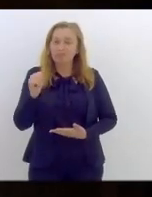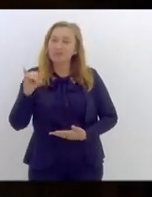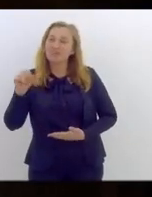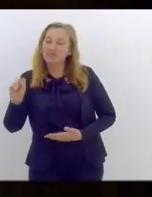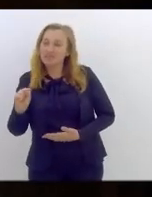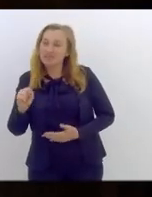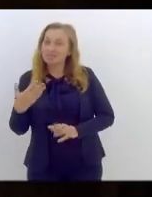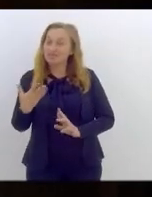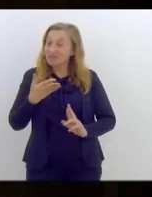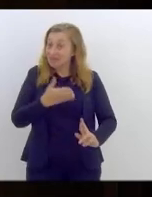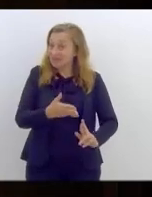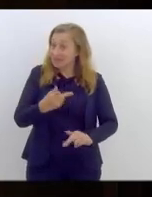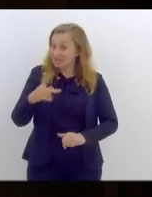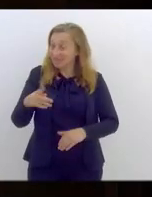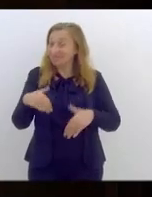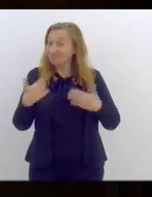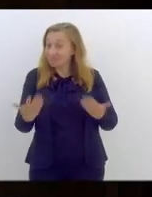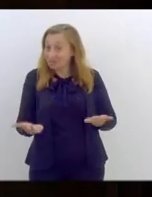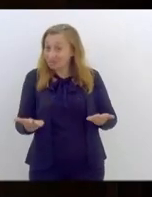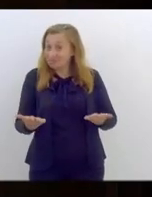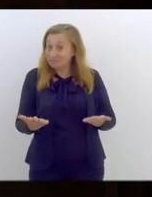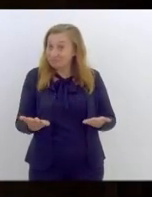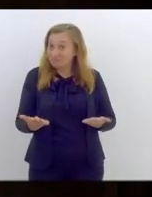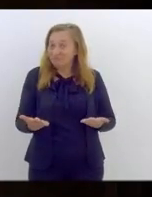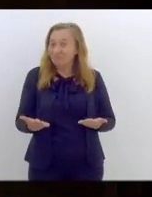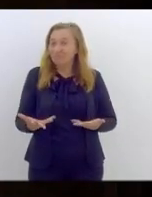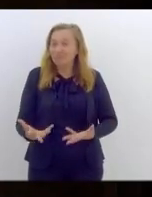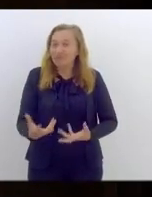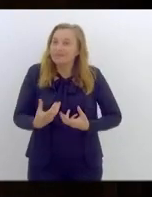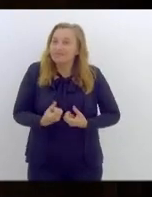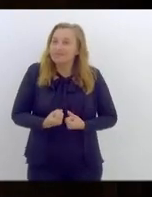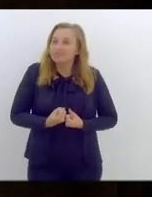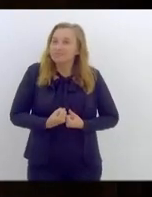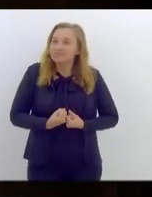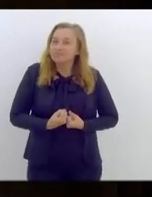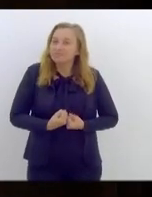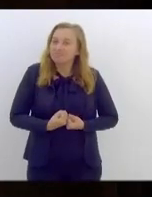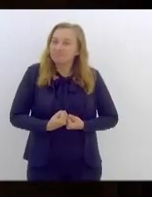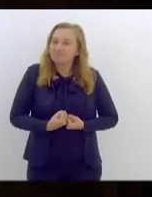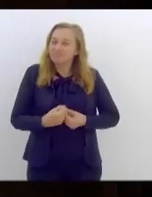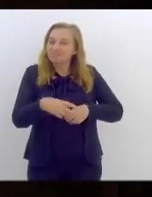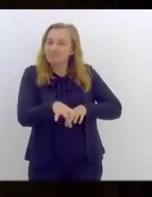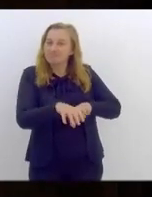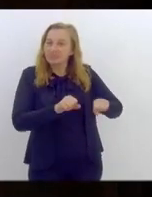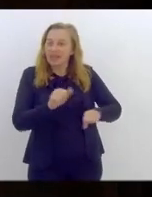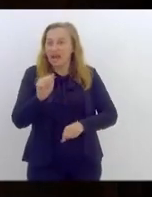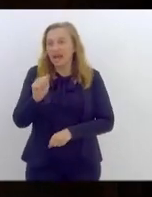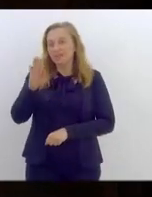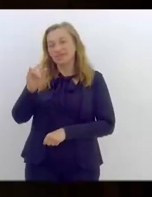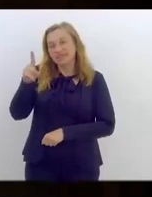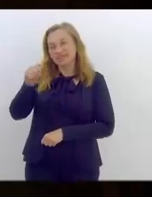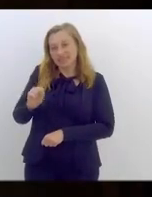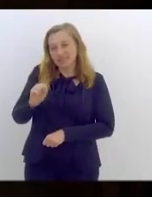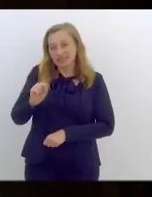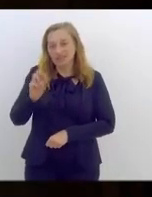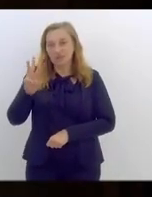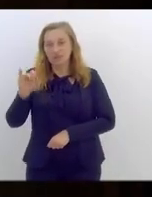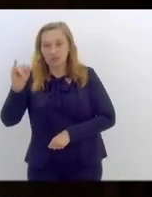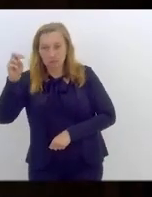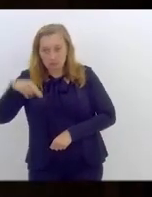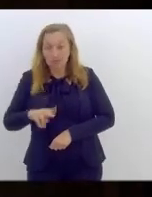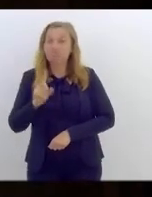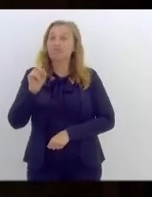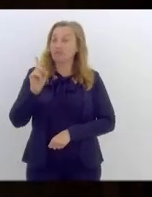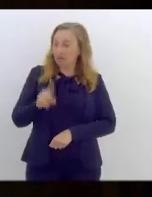uma referência. Né? Então, receber esse diploma Abdias para Wilson Prudente já